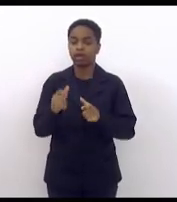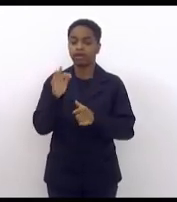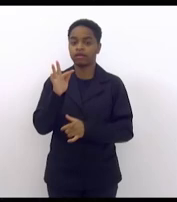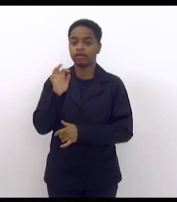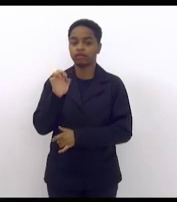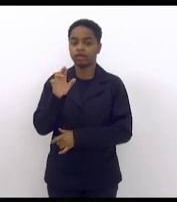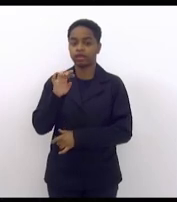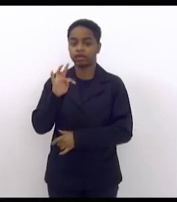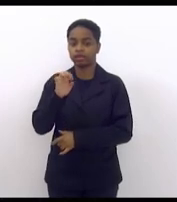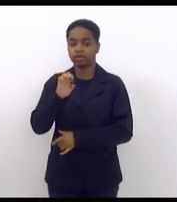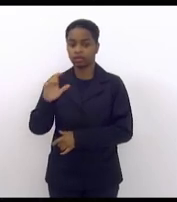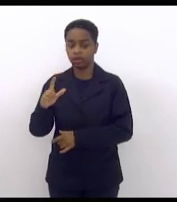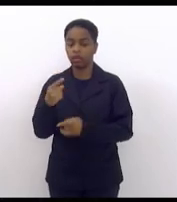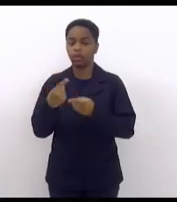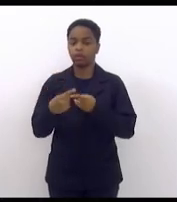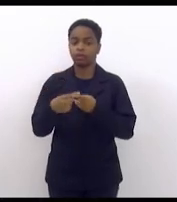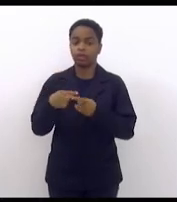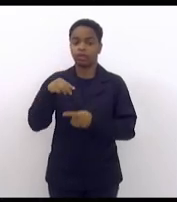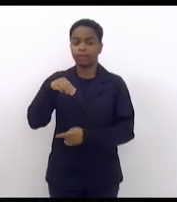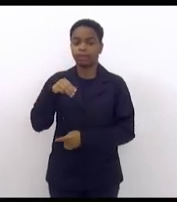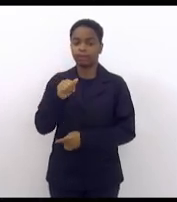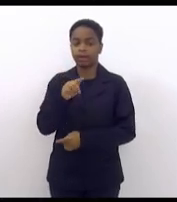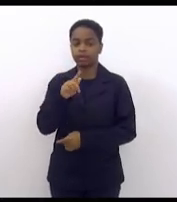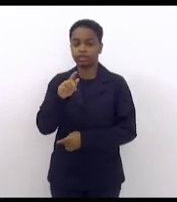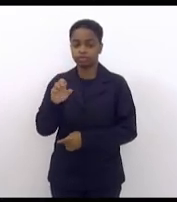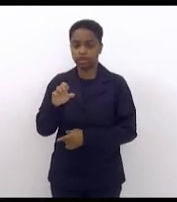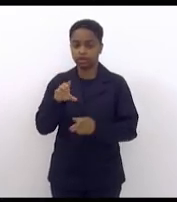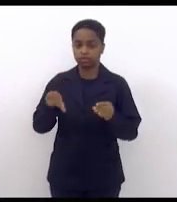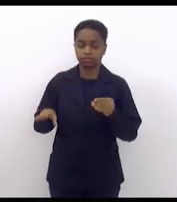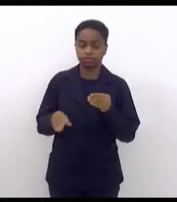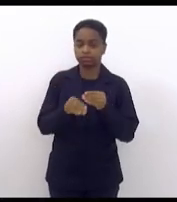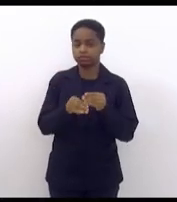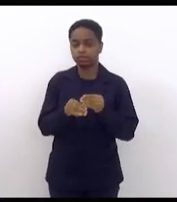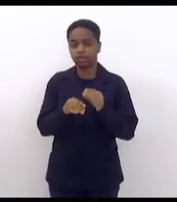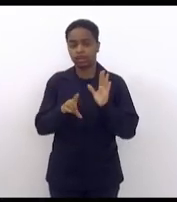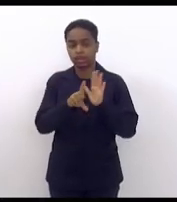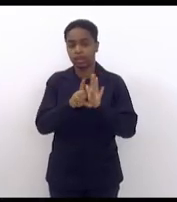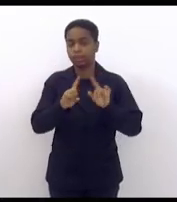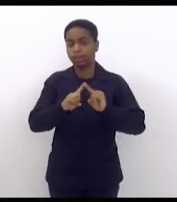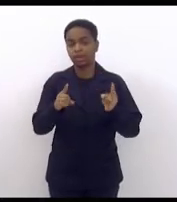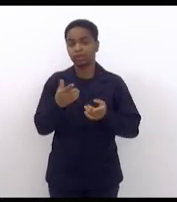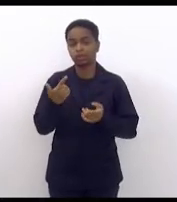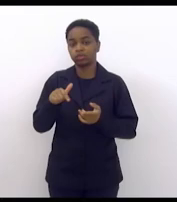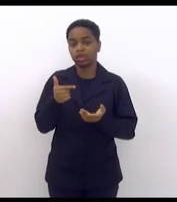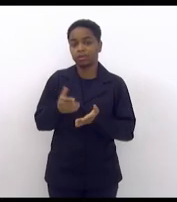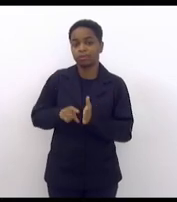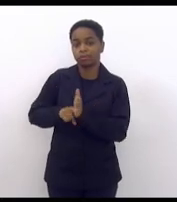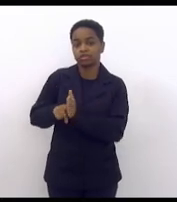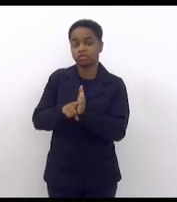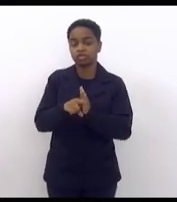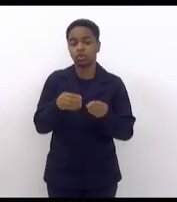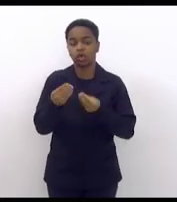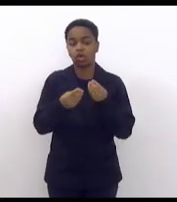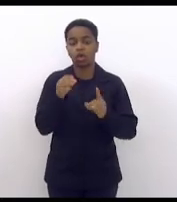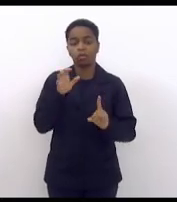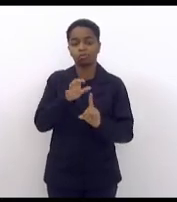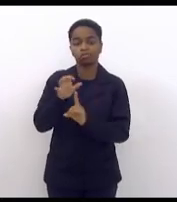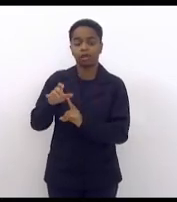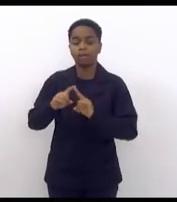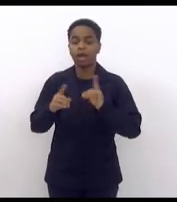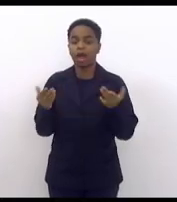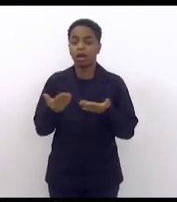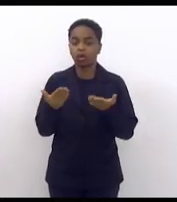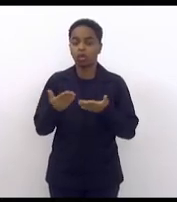Magé entrou na alteração da lei sem o estudo de impacto. Agora o governo enviou a